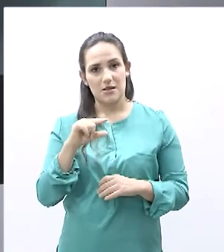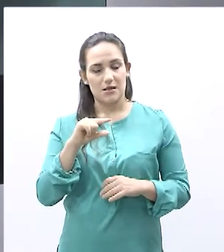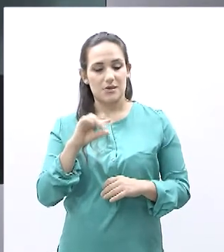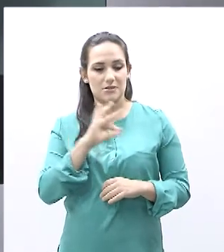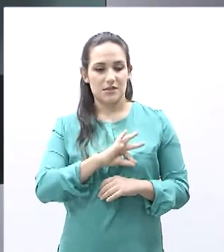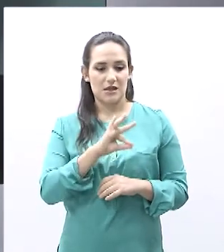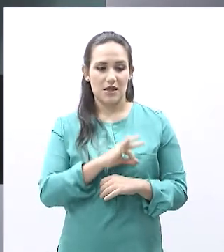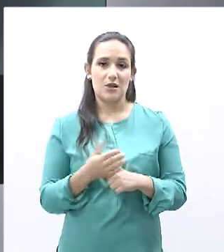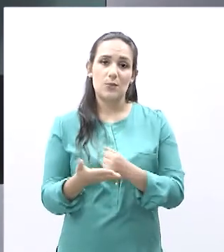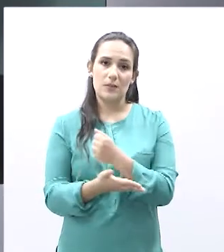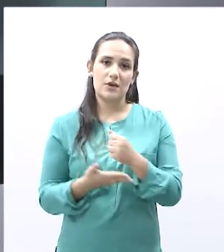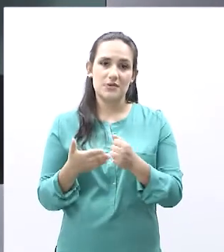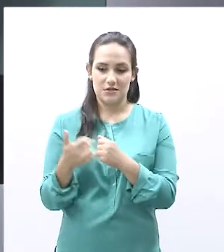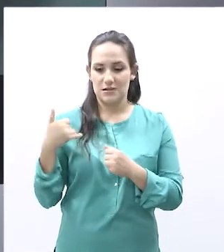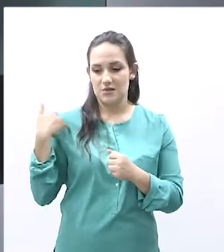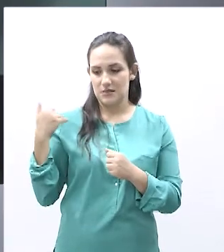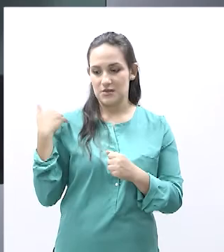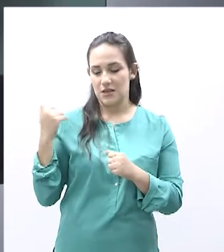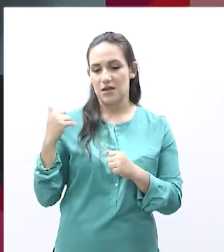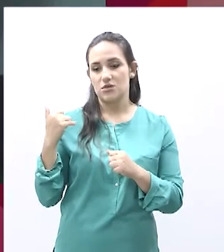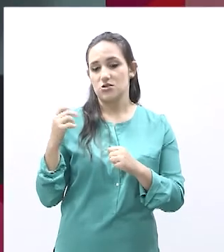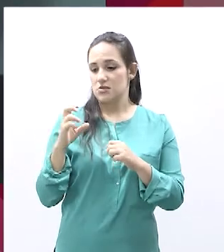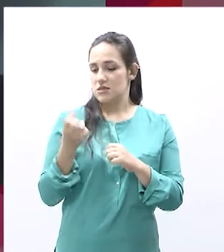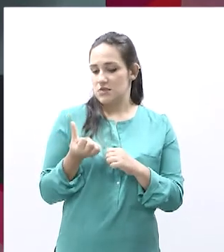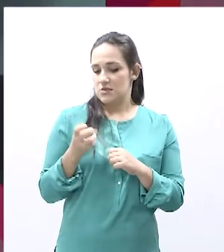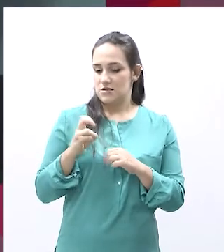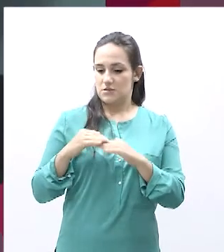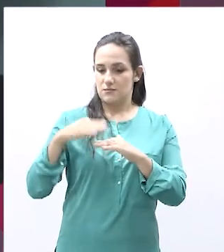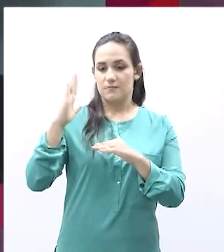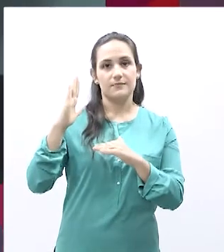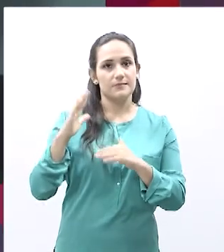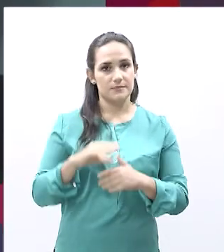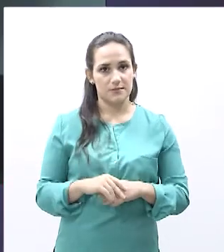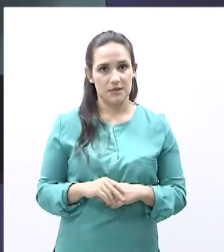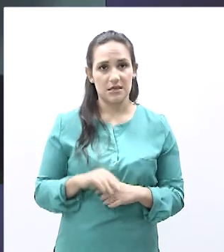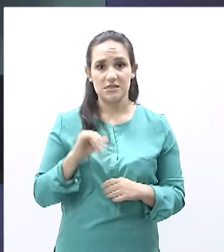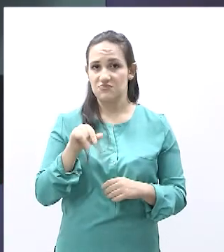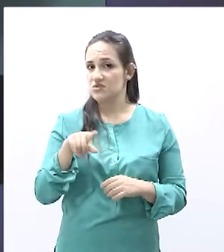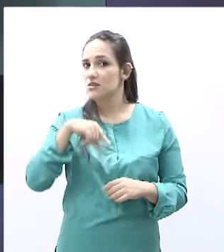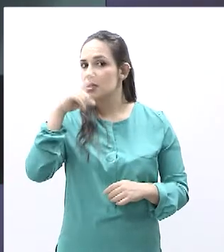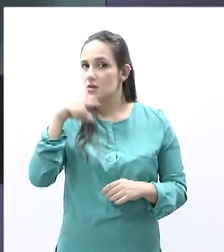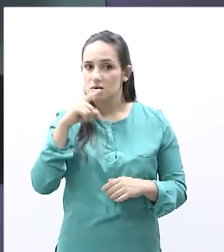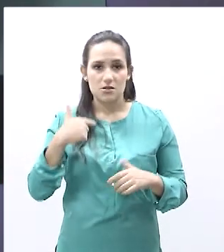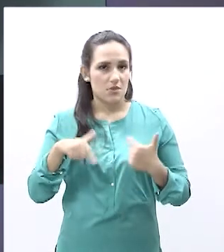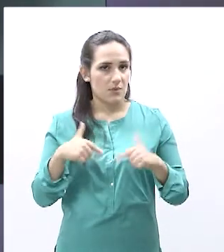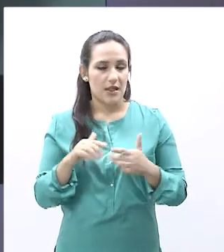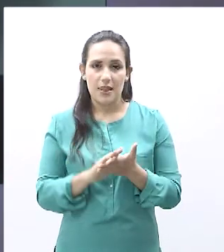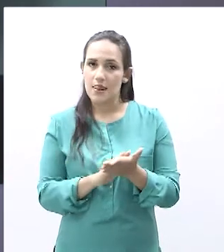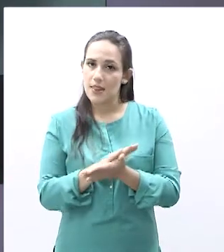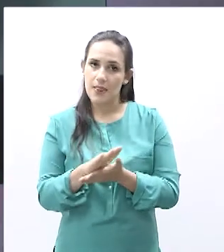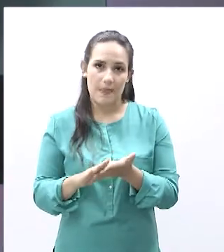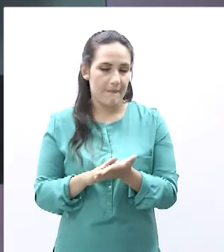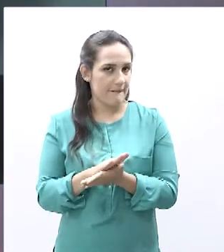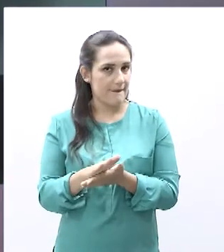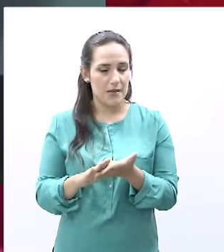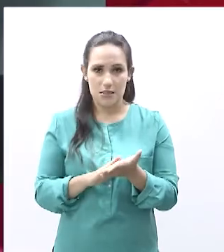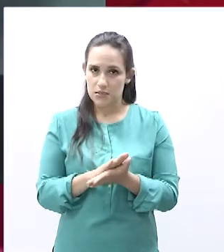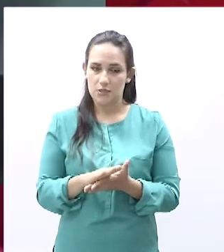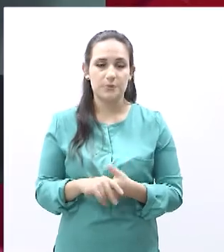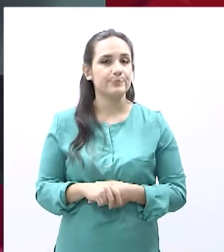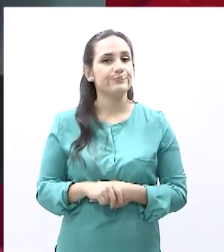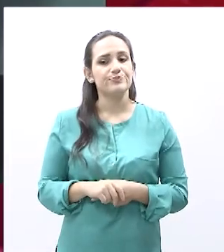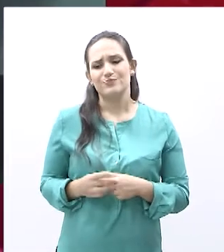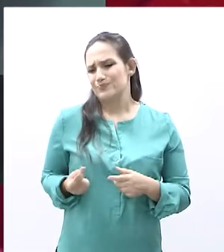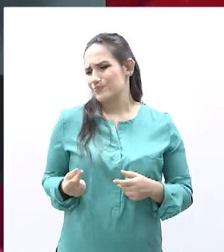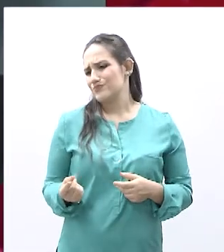mínimo para os idosos a partir de 65 anos, e as pessoas que estão incapacitadas, e a incapacidade é